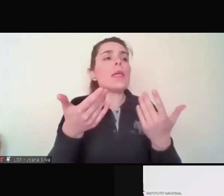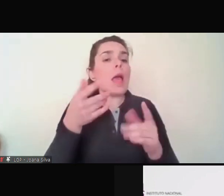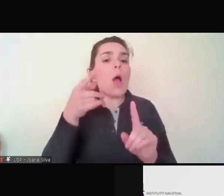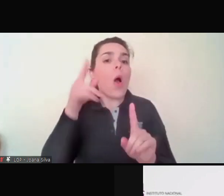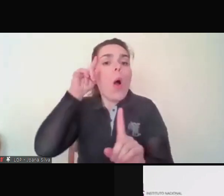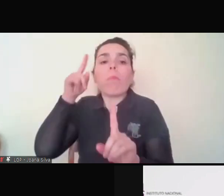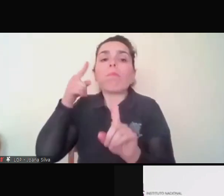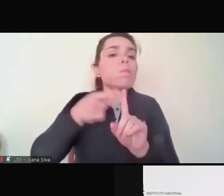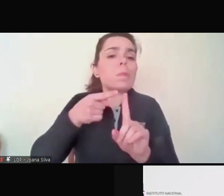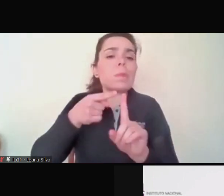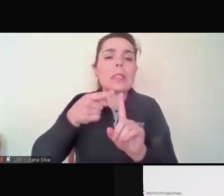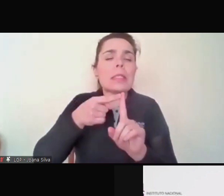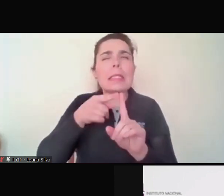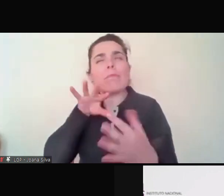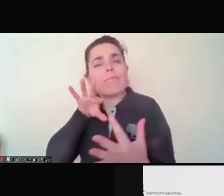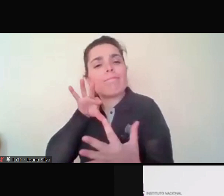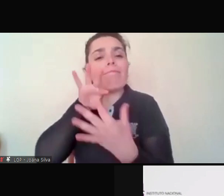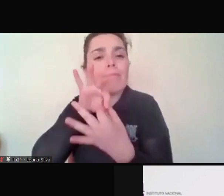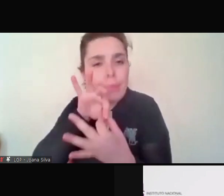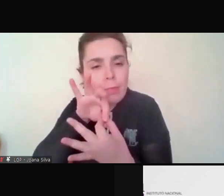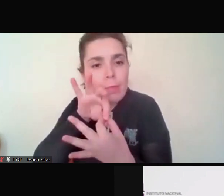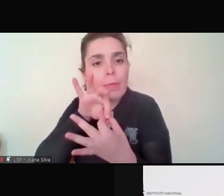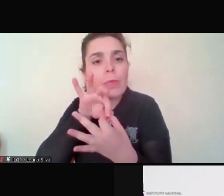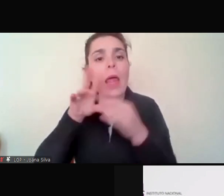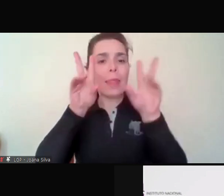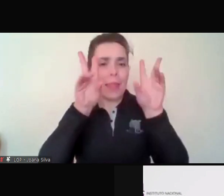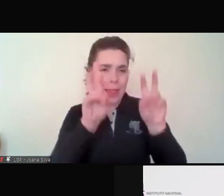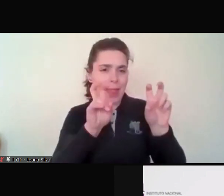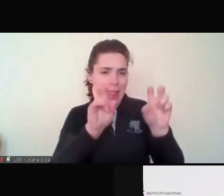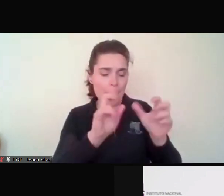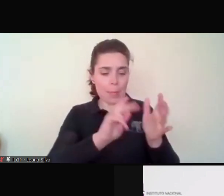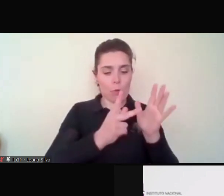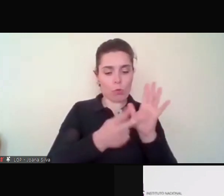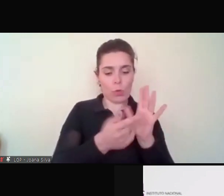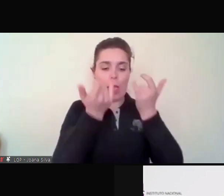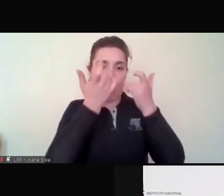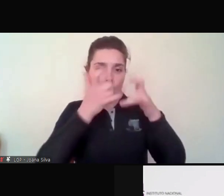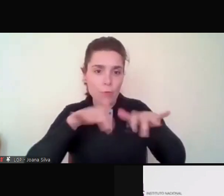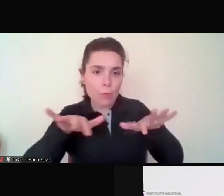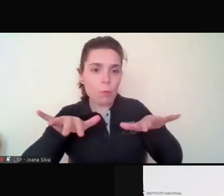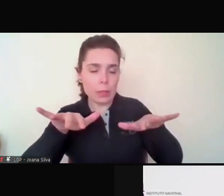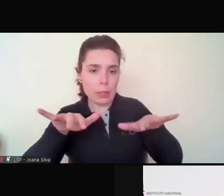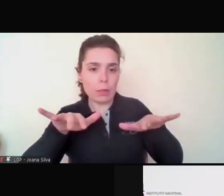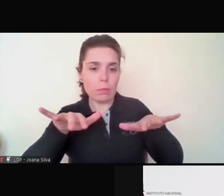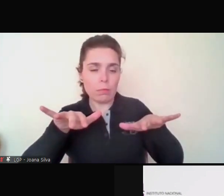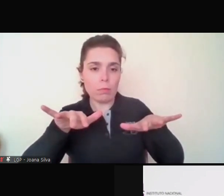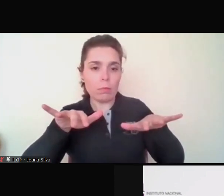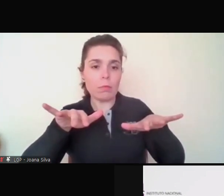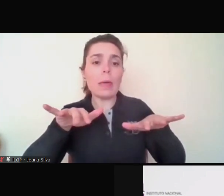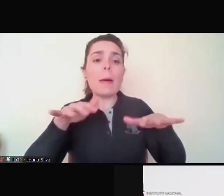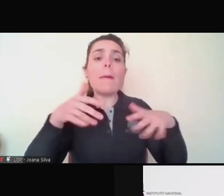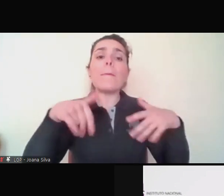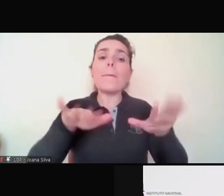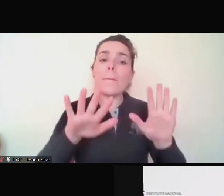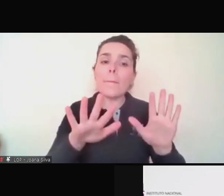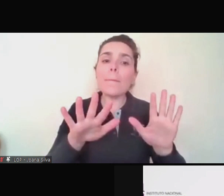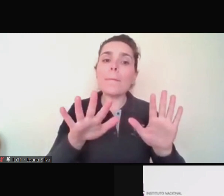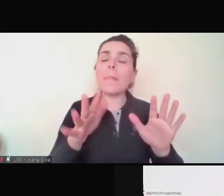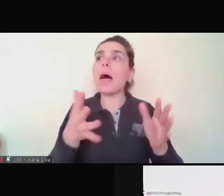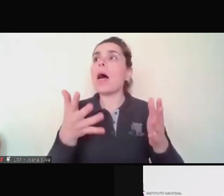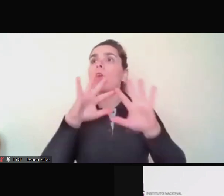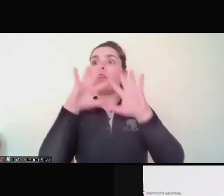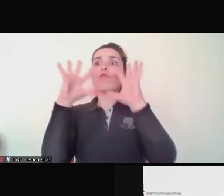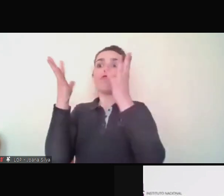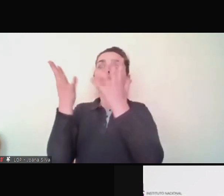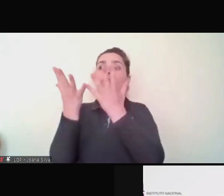missão intimamente ligada aos temas das tecnologias de informação, por outro, a generalidade dos serviços da administração com